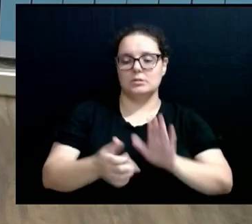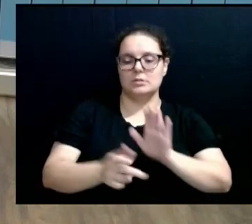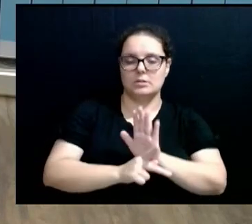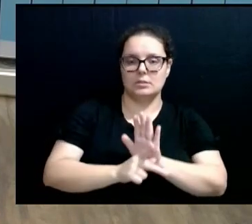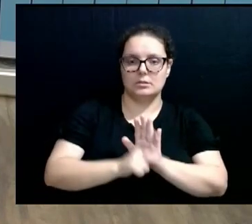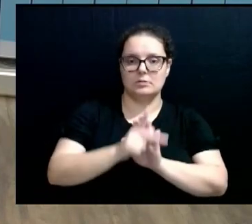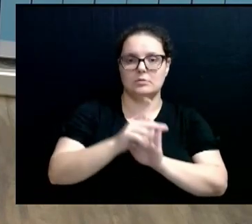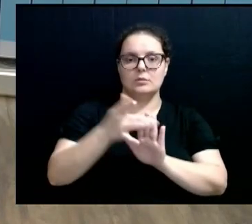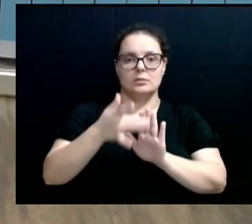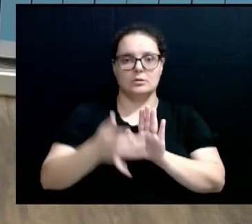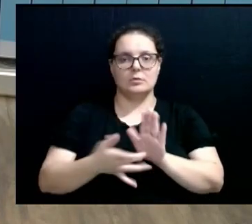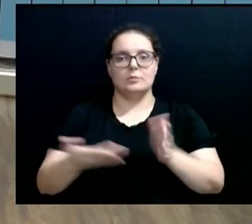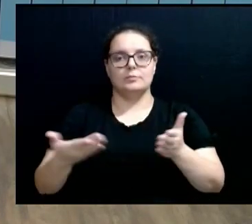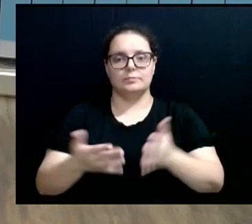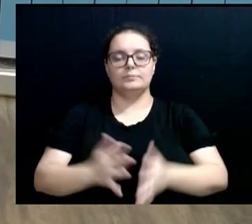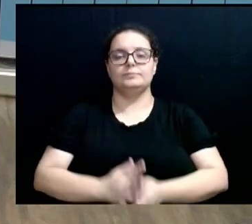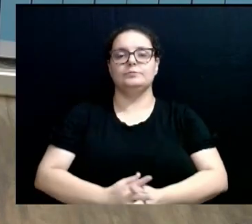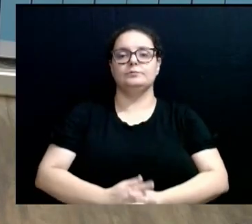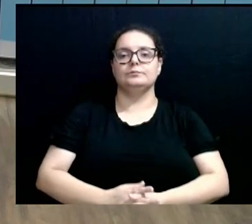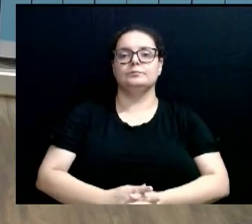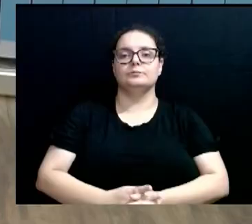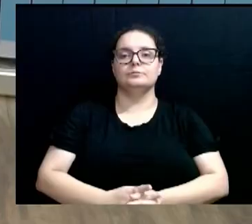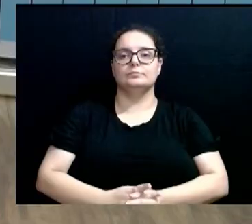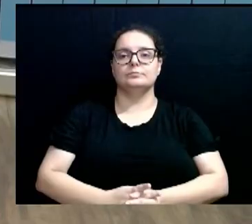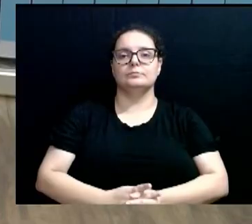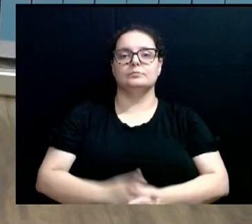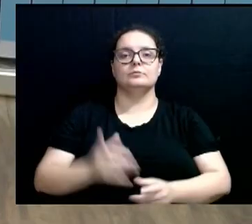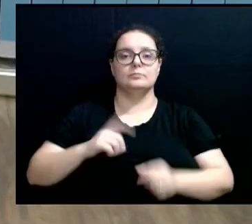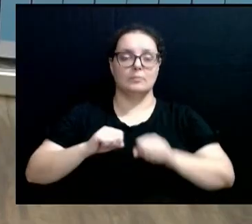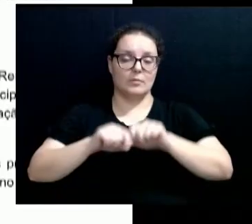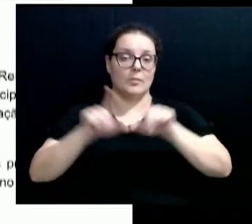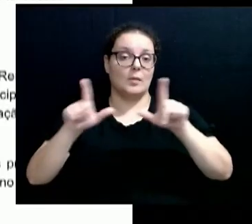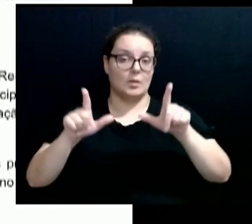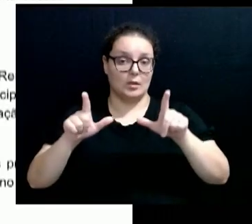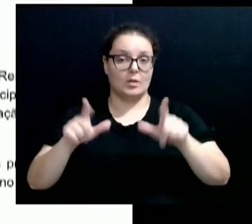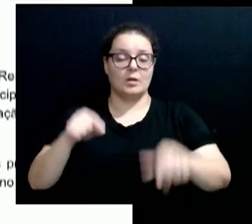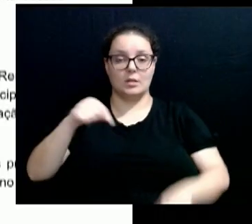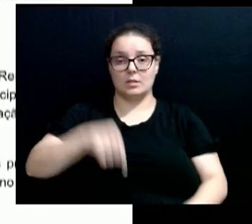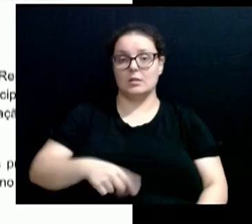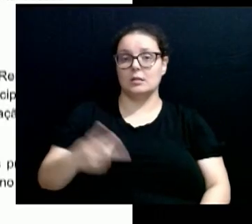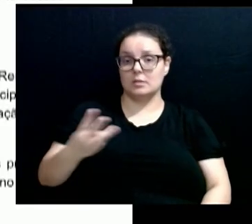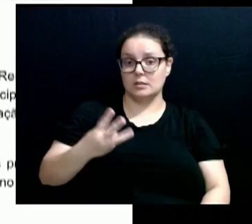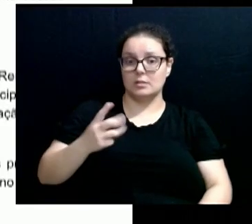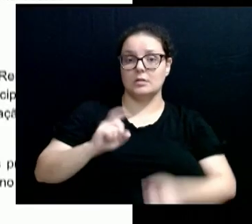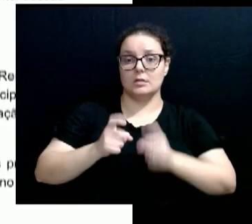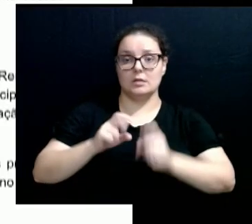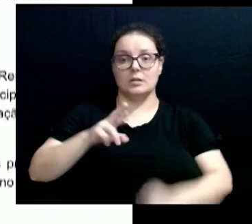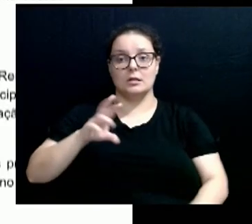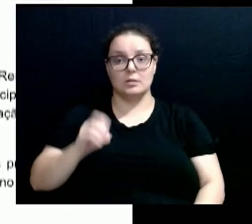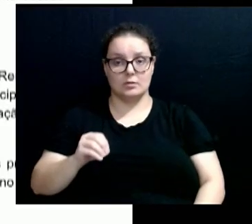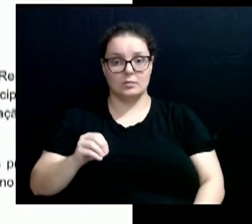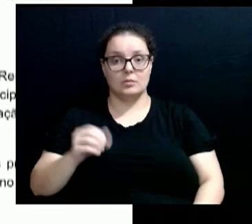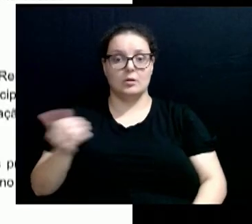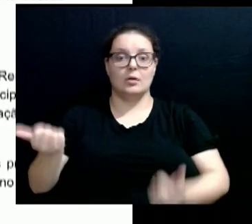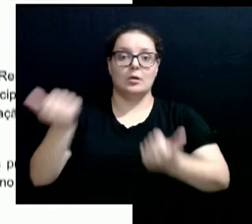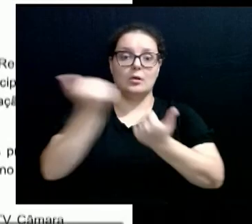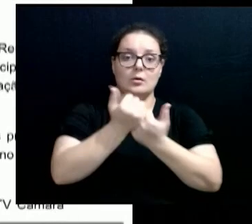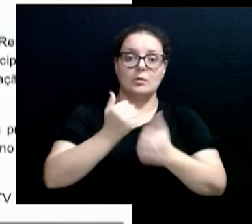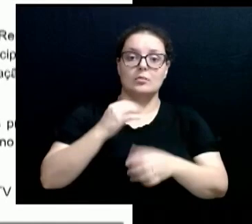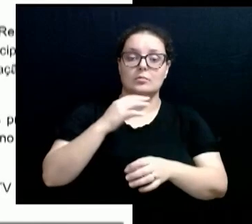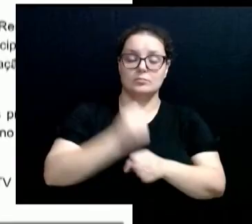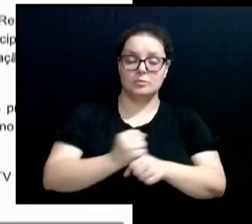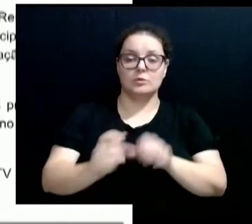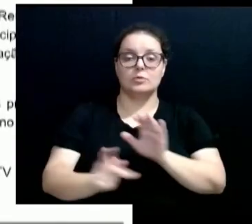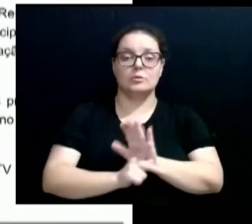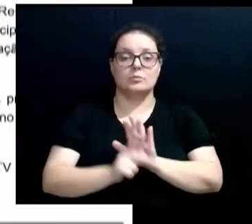de hoje. A gente tem um destaque aqui, nesta terceira reunião ordinária, é um substitutivo total ao projeto de lei